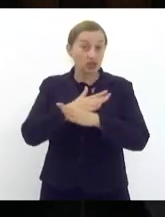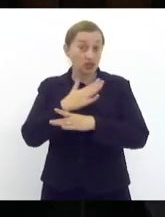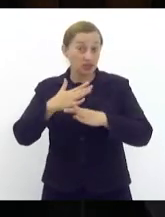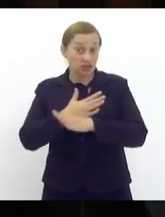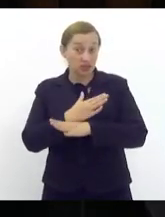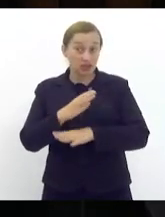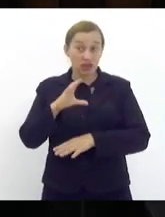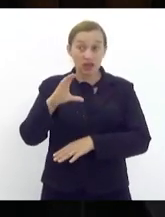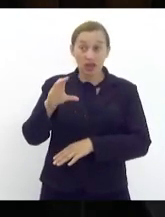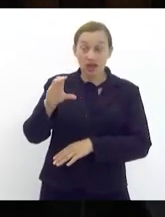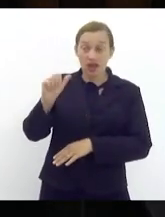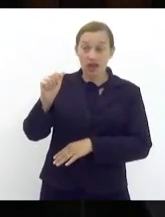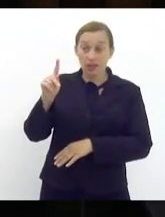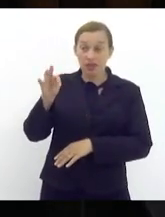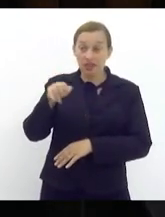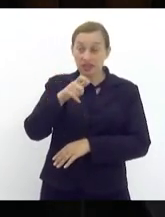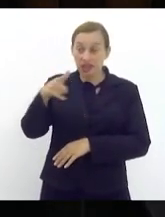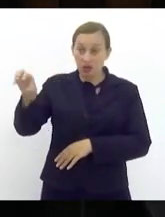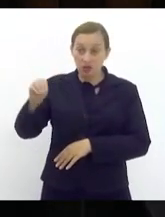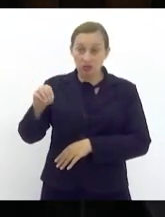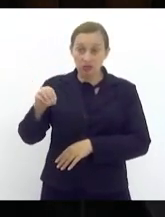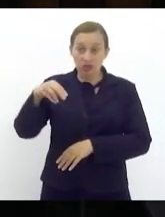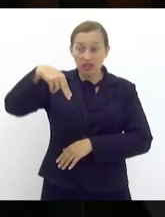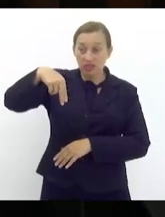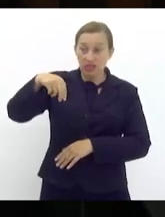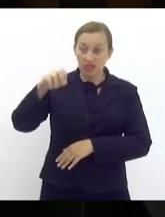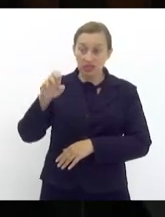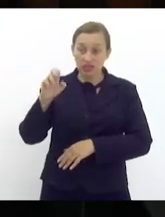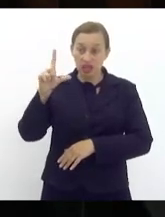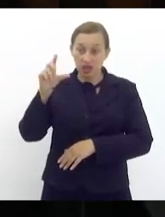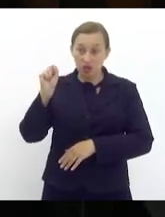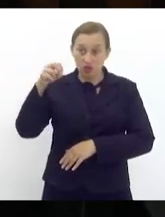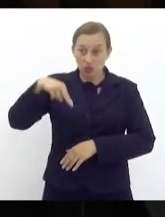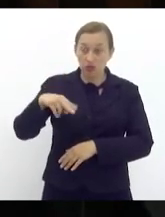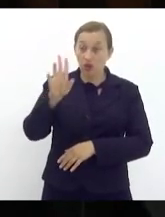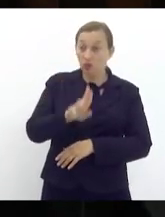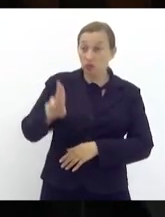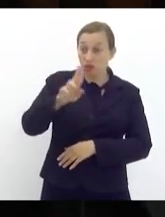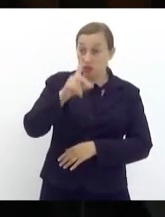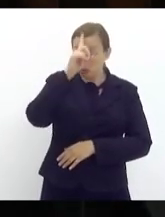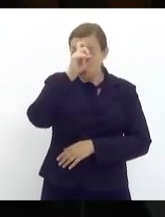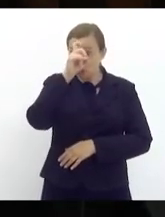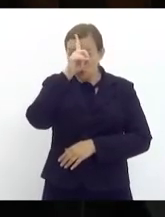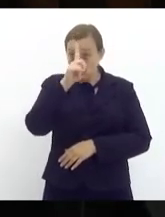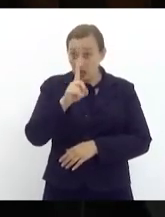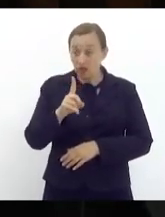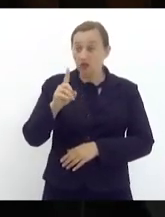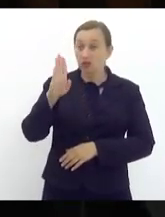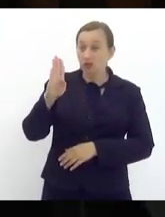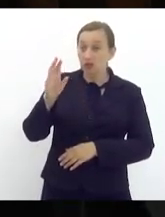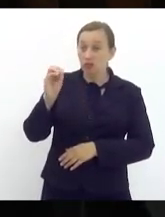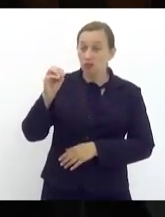Capitão Nelson, está usando o Hospital Federal de Bom Sucesso,